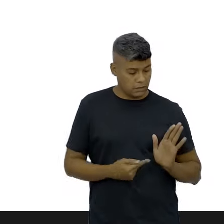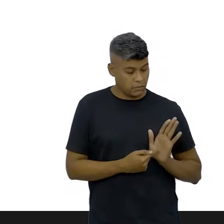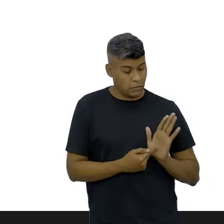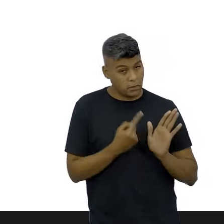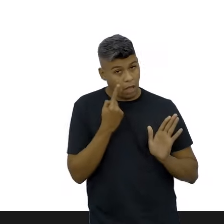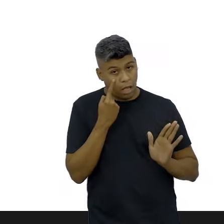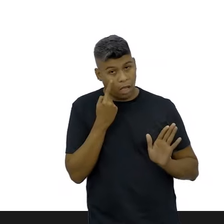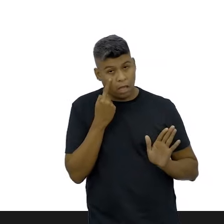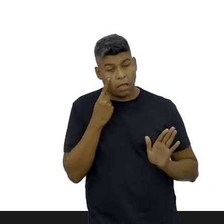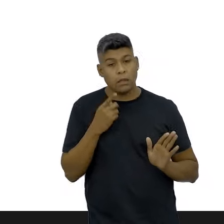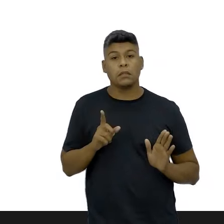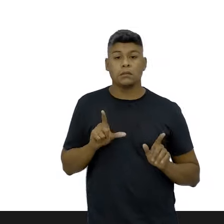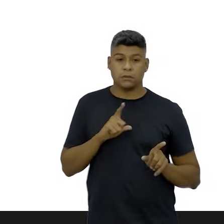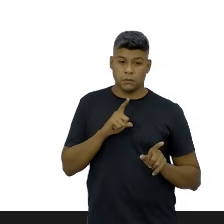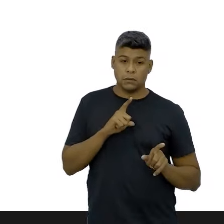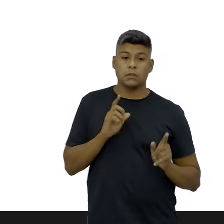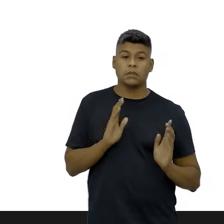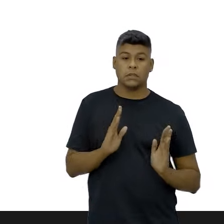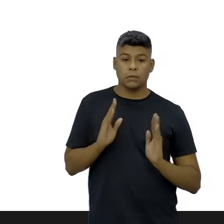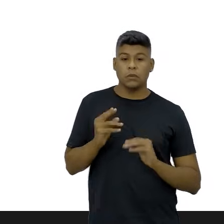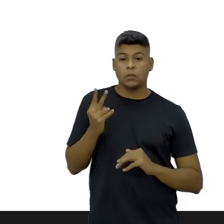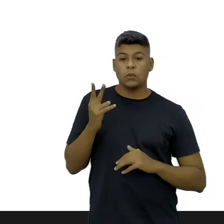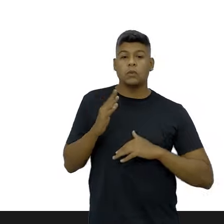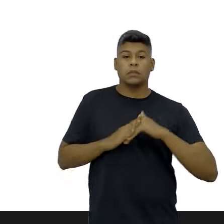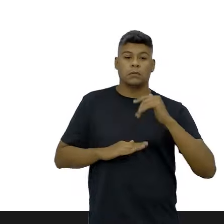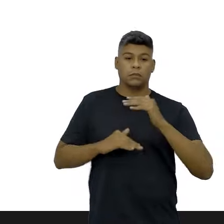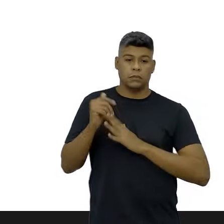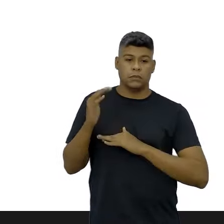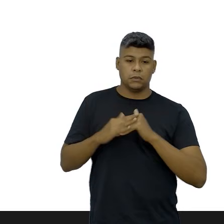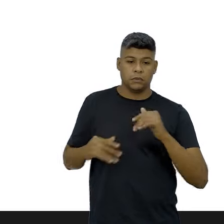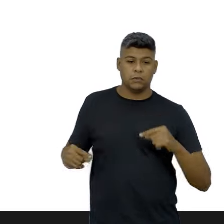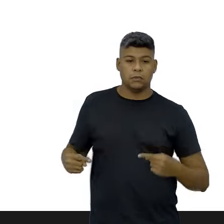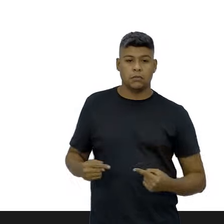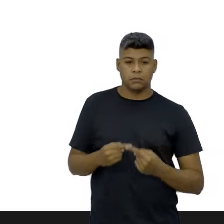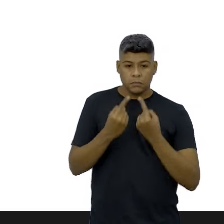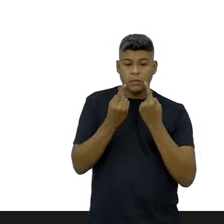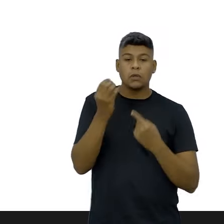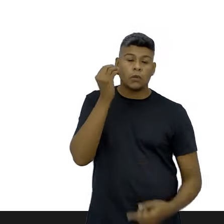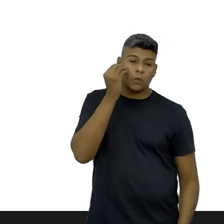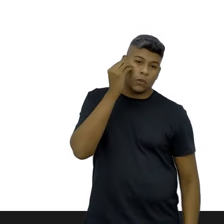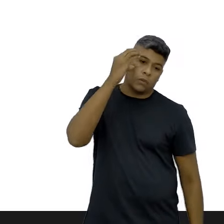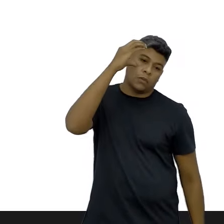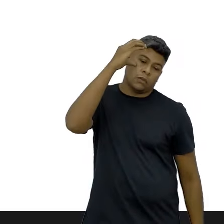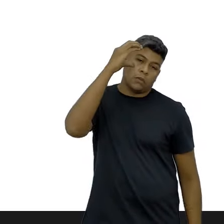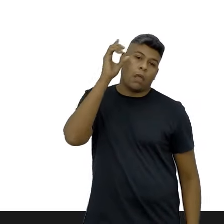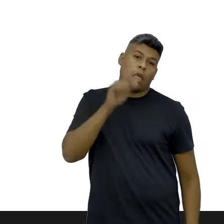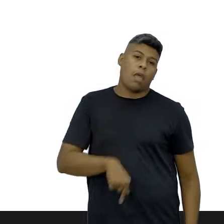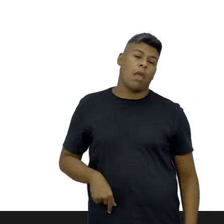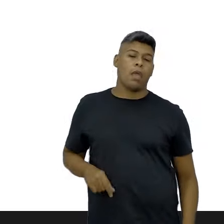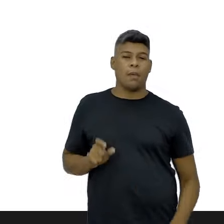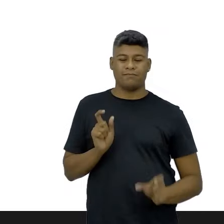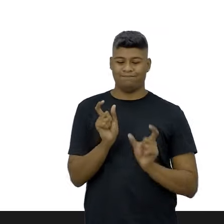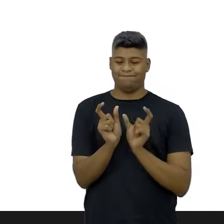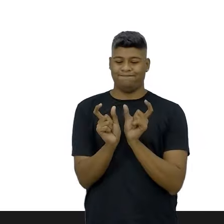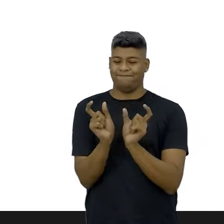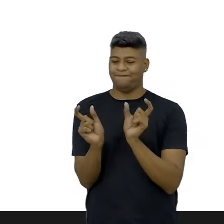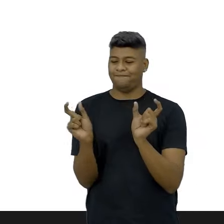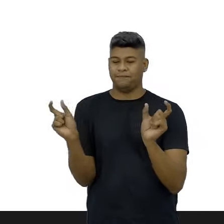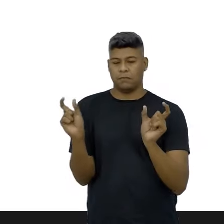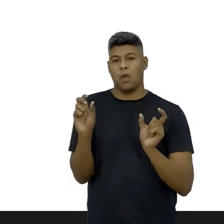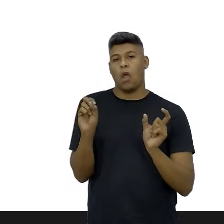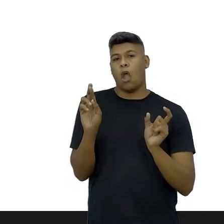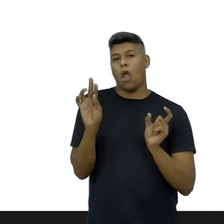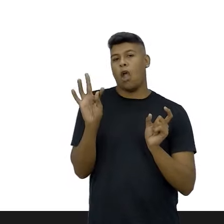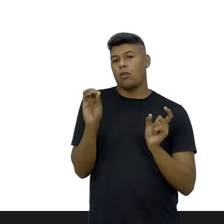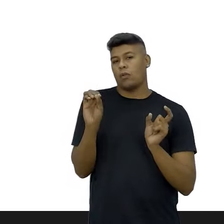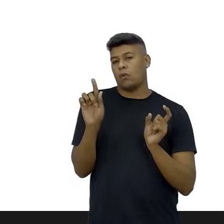e a sequência, né, por fim, traz duas habilidades ligadas ao objeto de conhecimento, ortografia, que é a habilidade do segundo